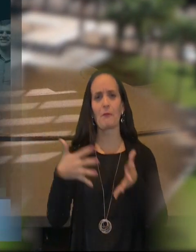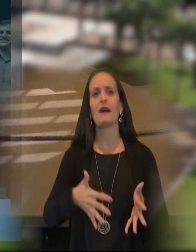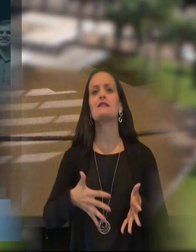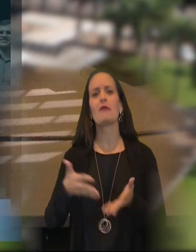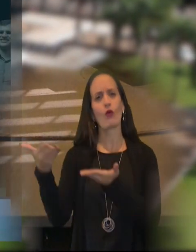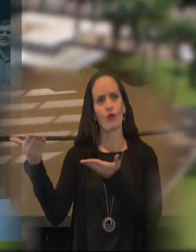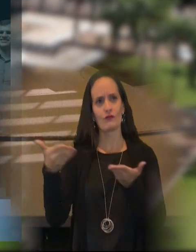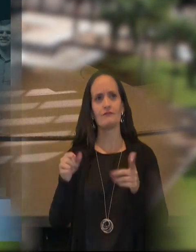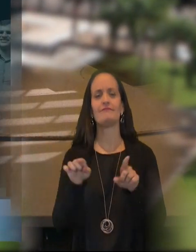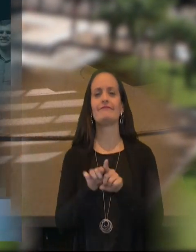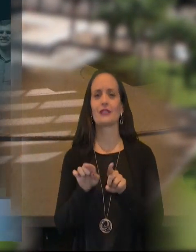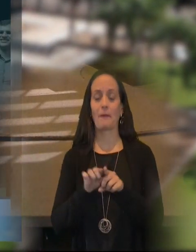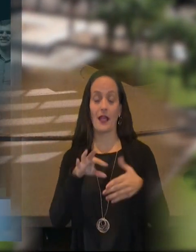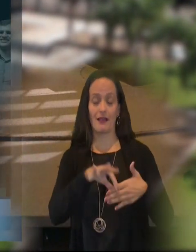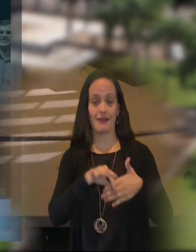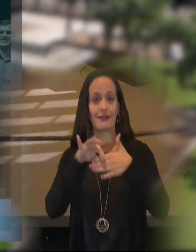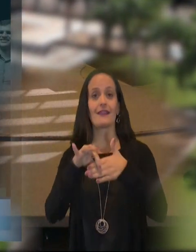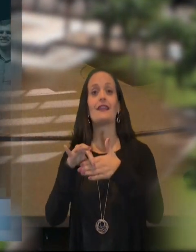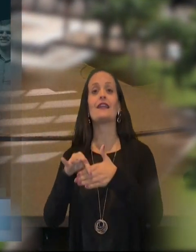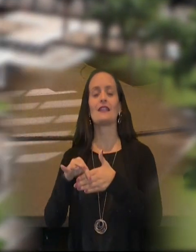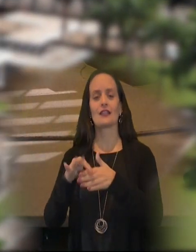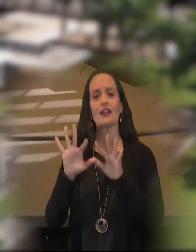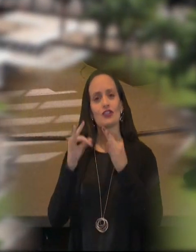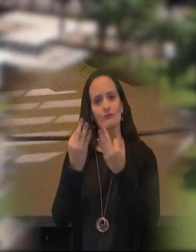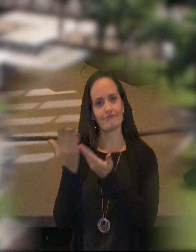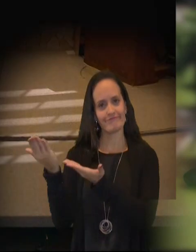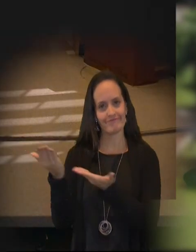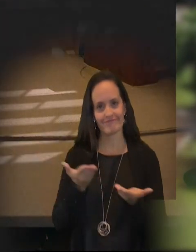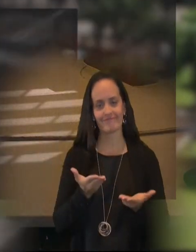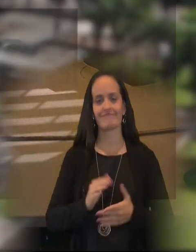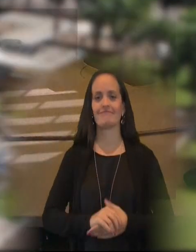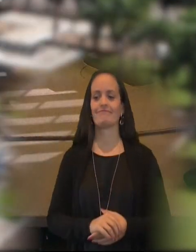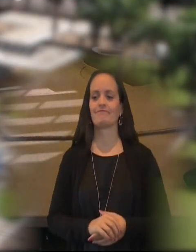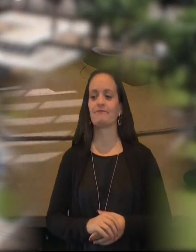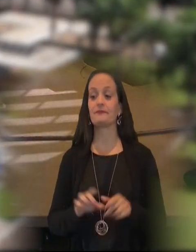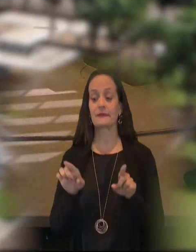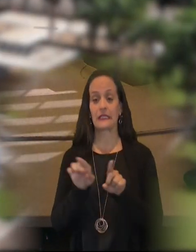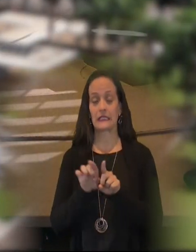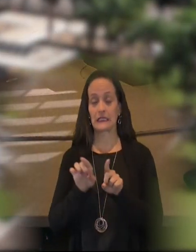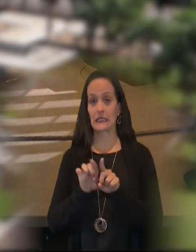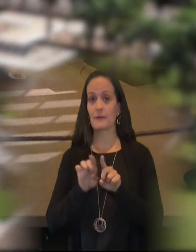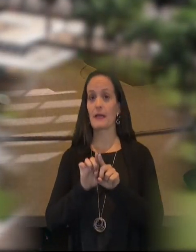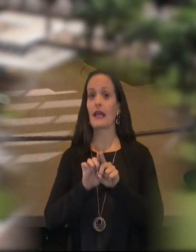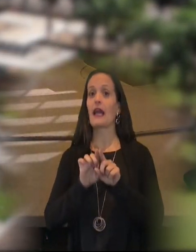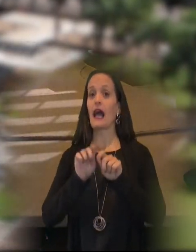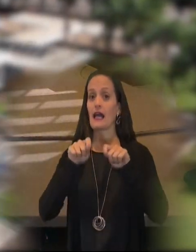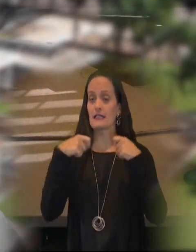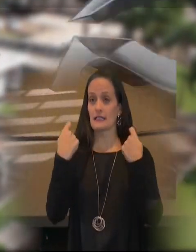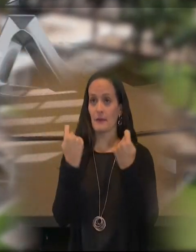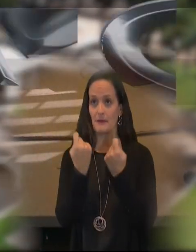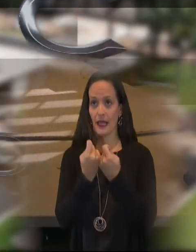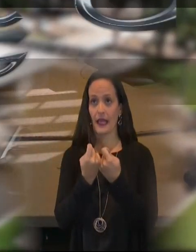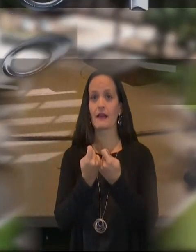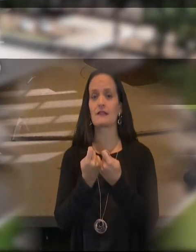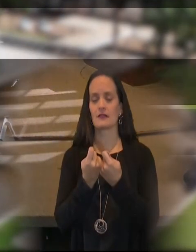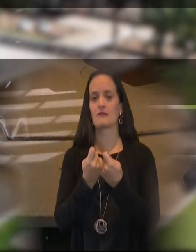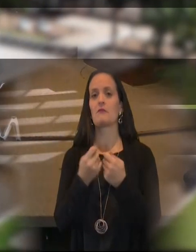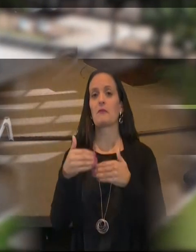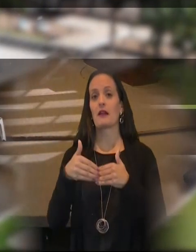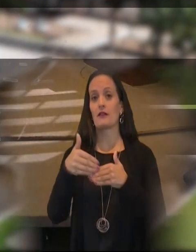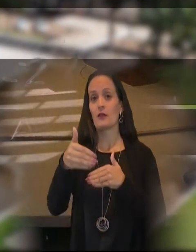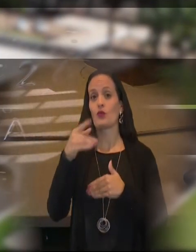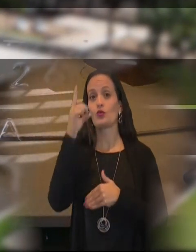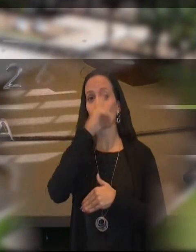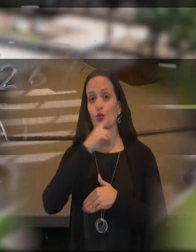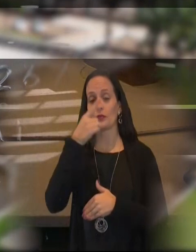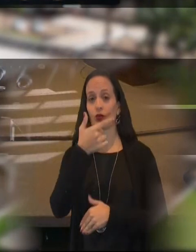de sua liderança e traga os seus familiares. A Assembleia para a eleição dos 37 diáconos será no próximo